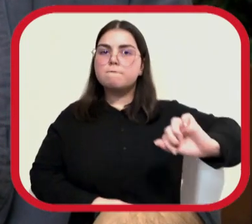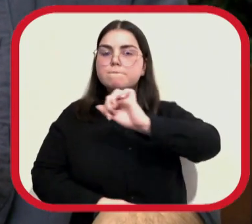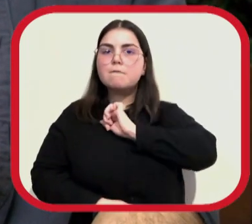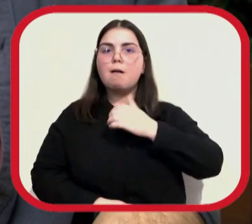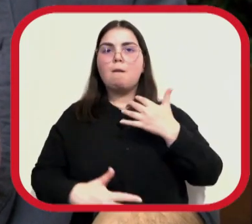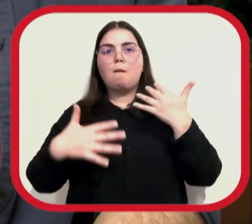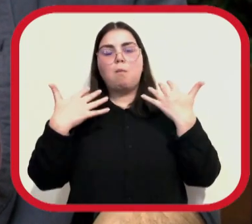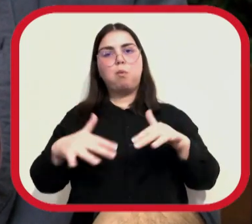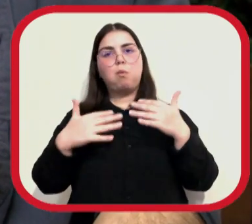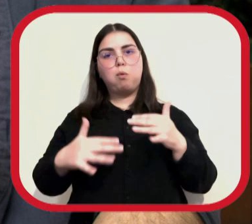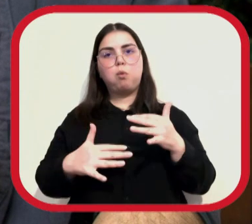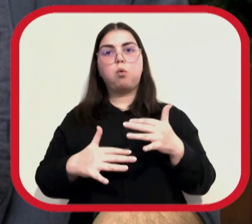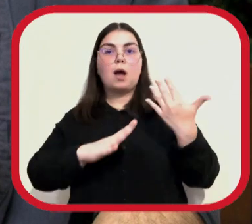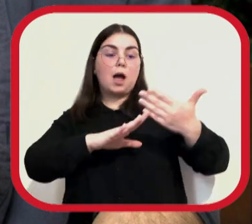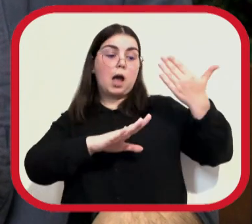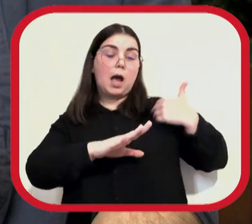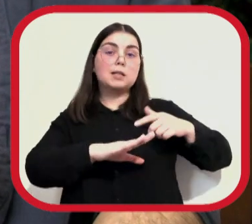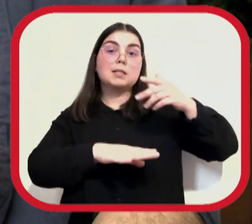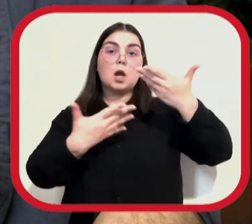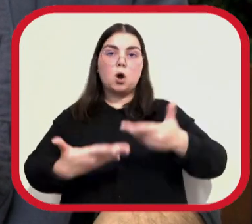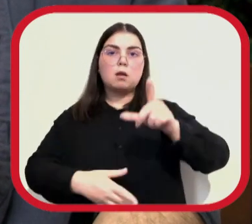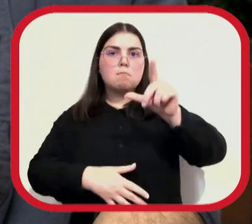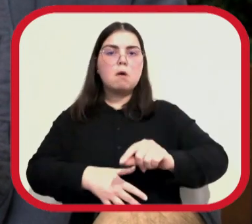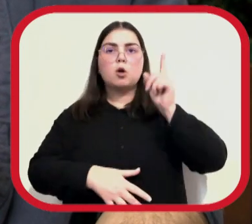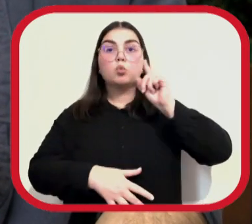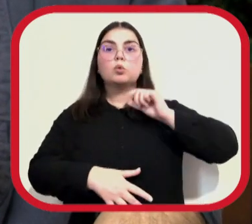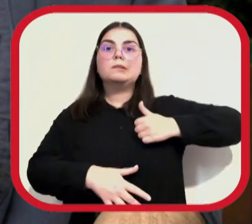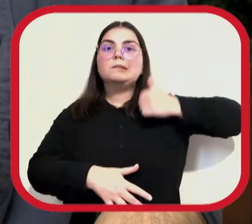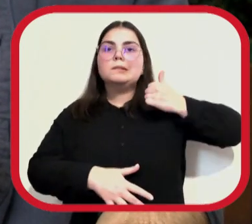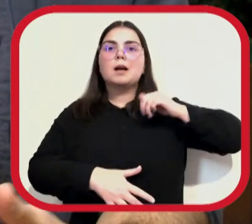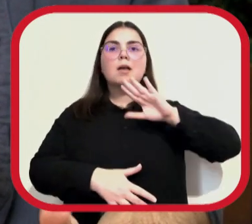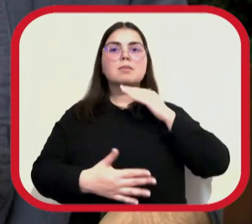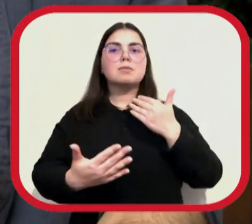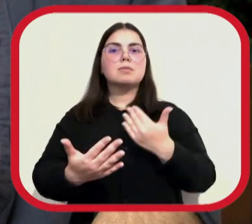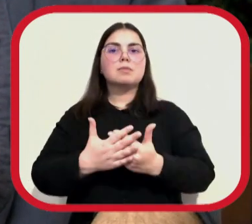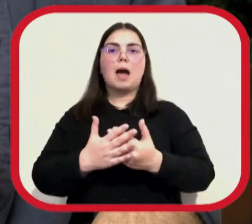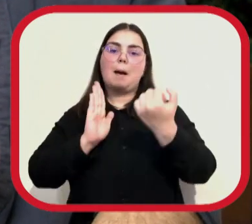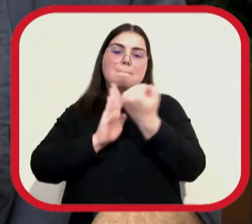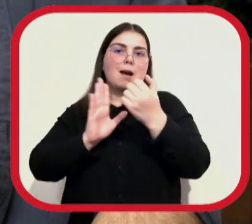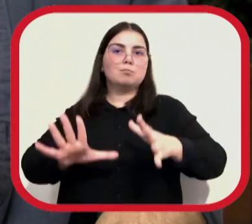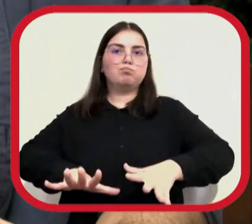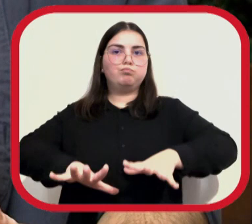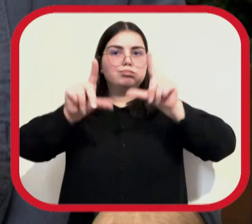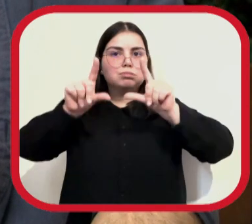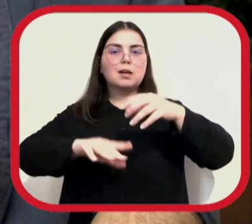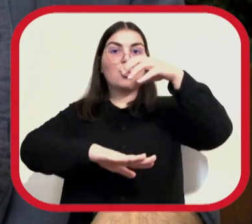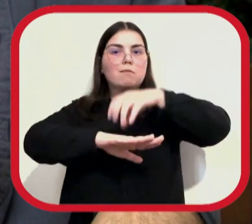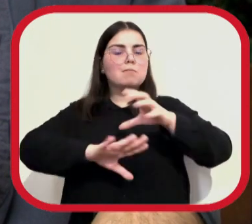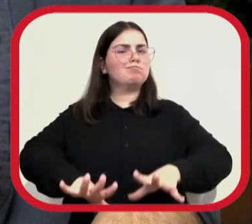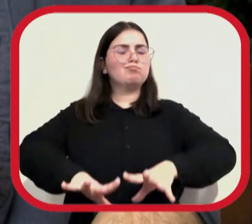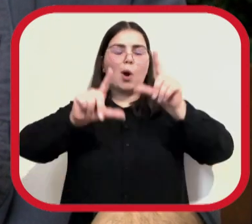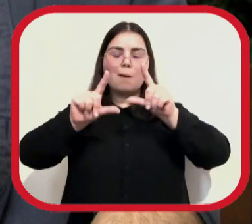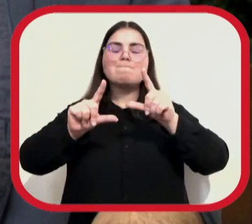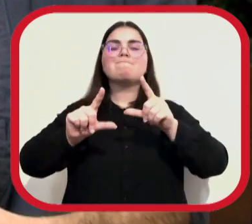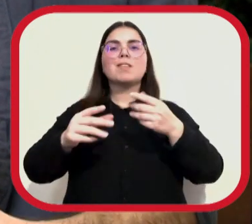foi e continua a ser fundamental para o crescimento da marca e da confeitaria e para o espaço que o Pastel de Belém